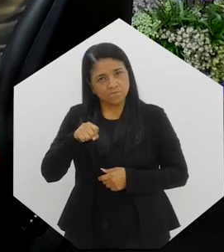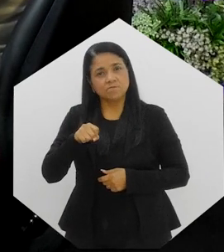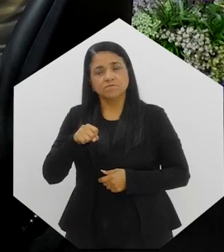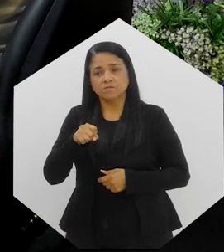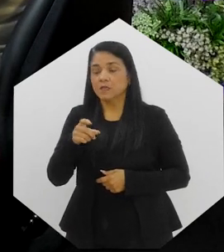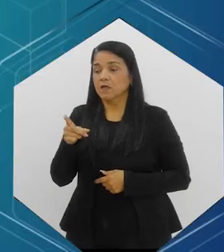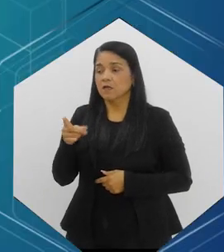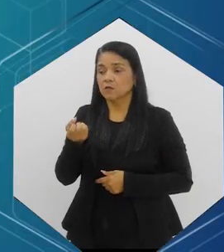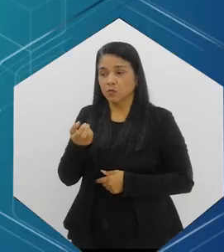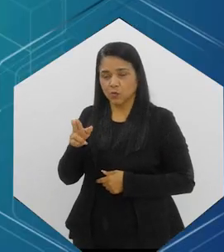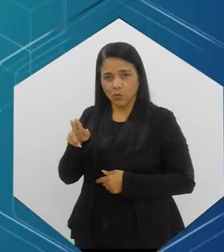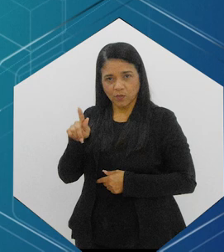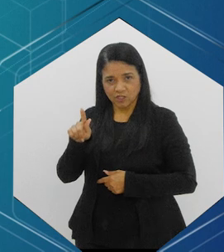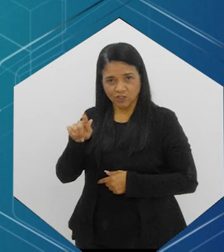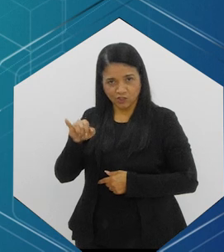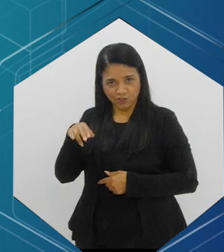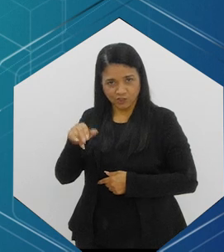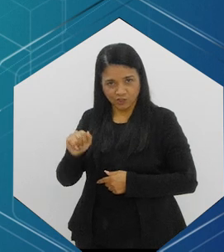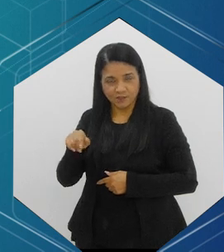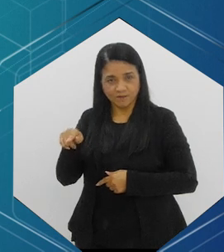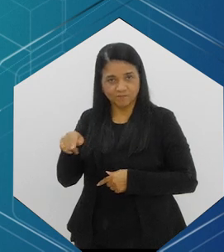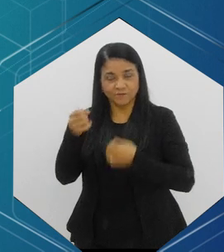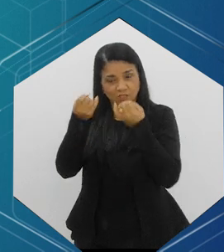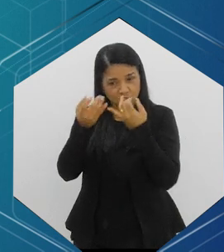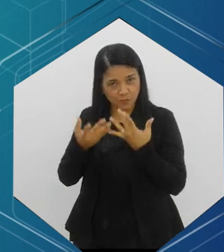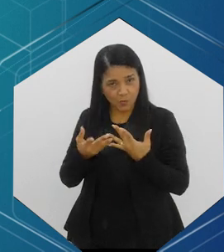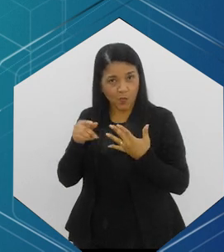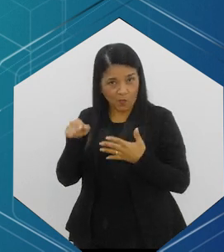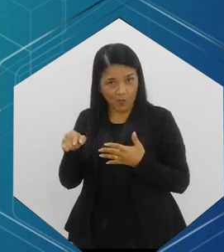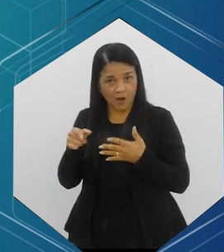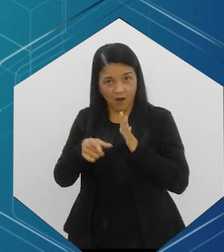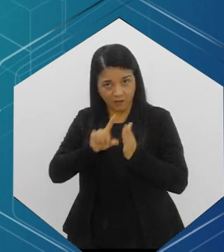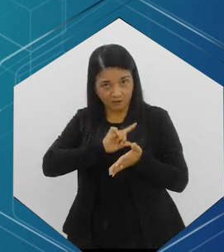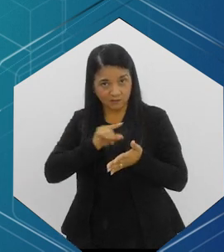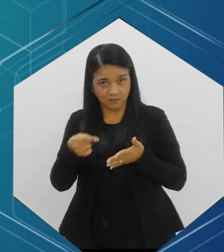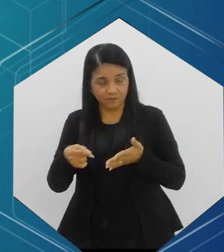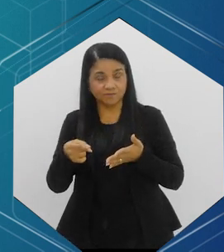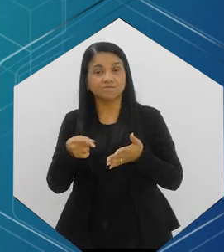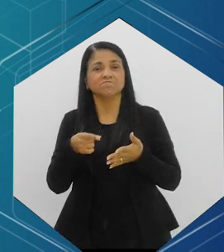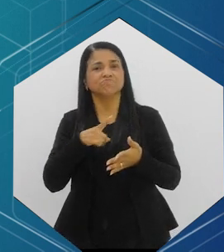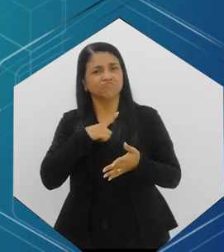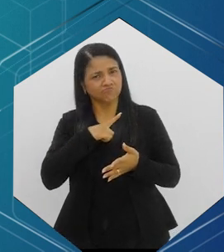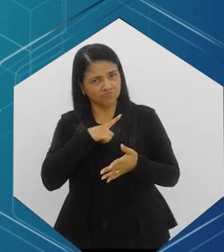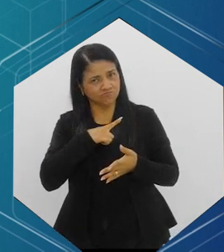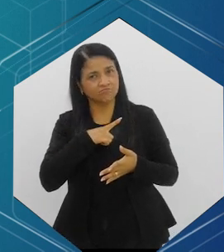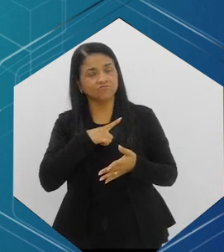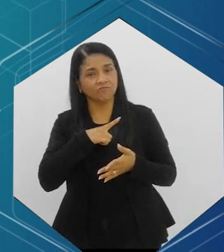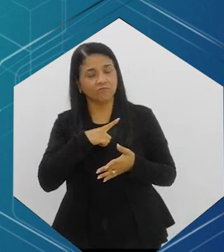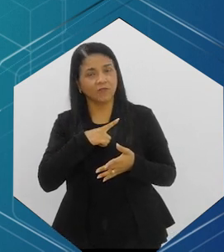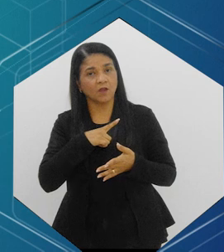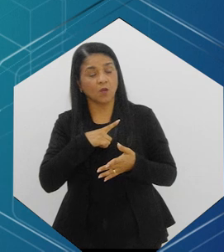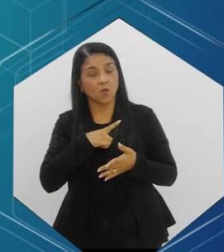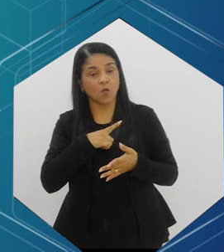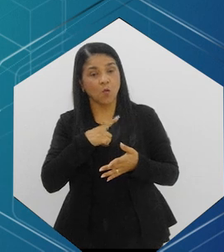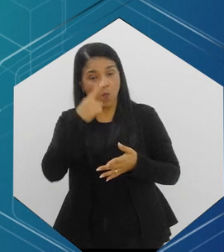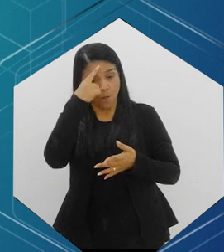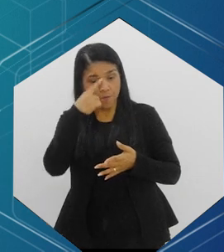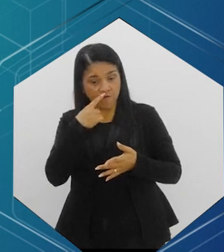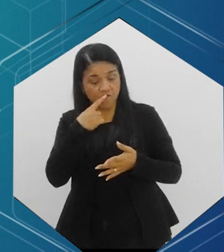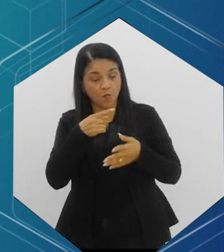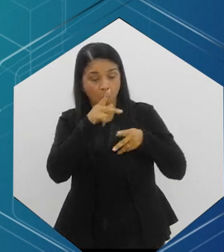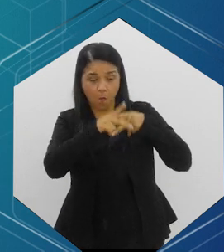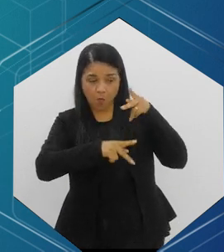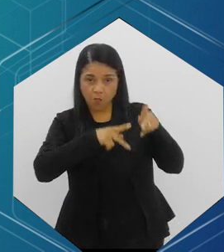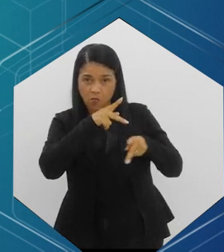Sim, a gente, igual a doutora Gina, desculpa, acabou de falar, nós temos um perfil hoje